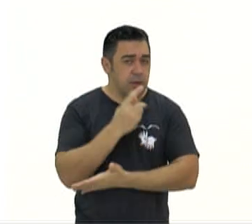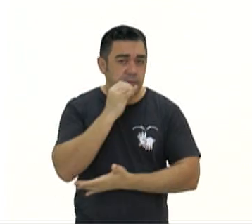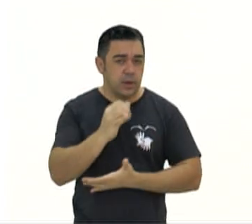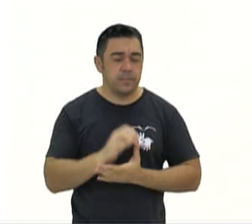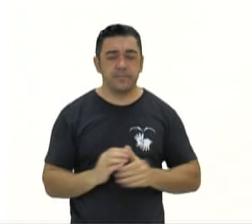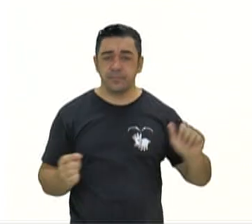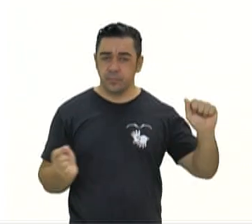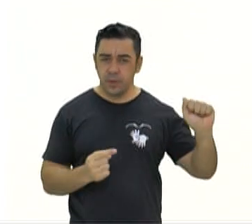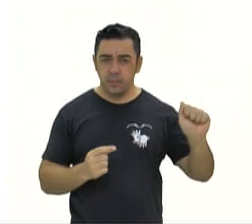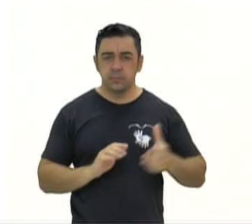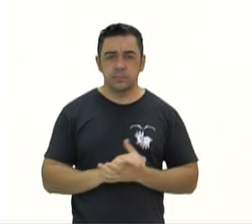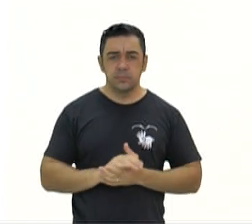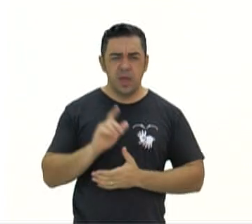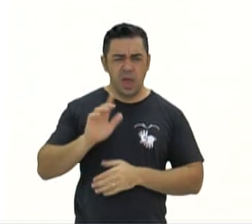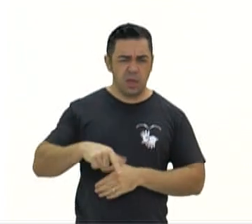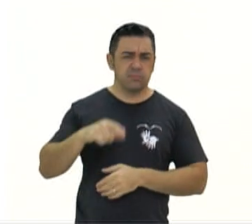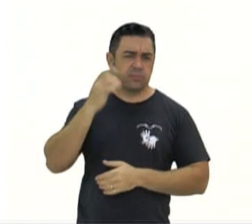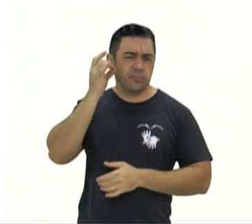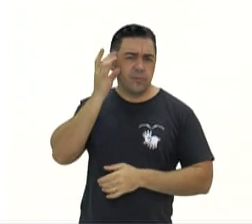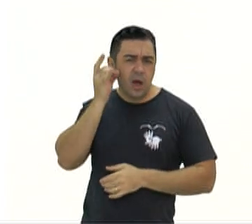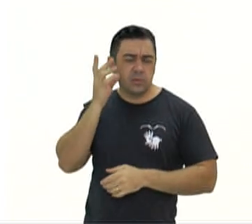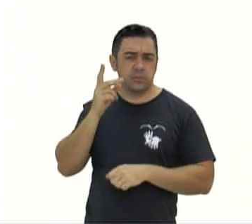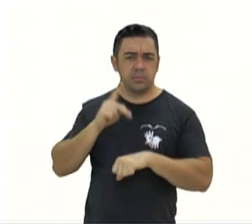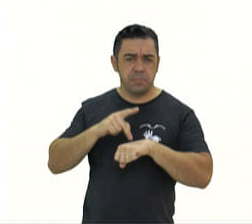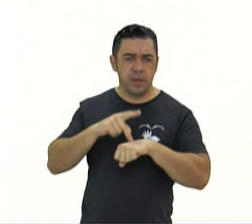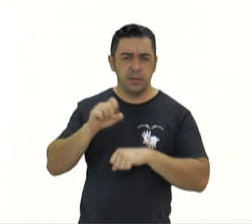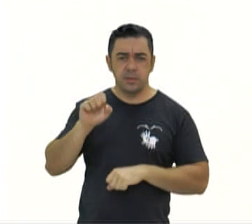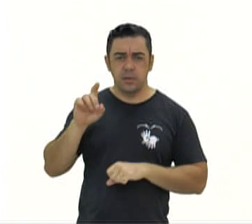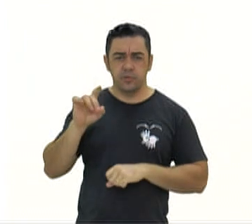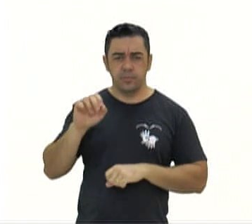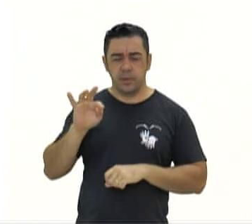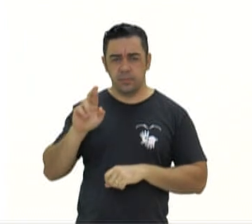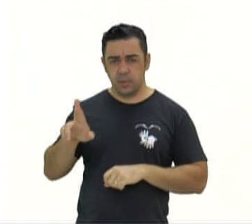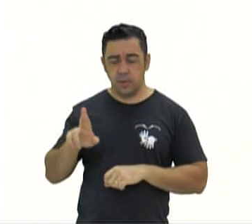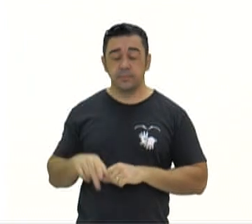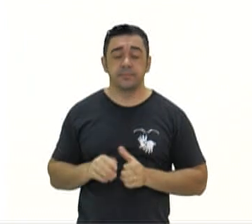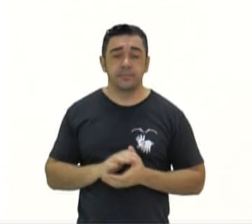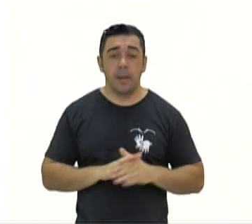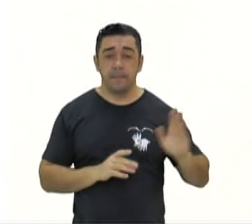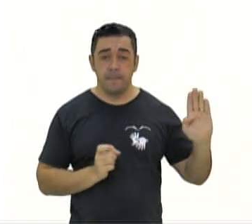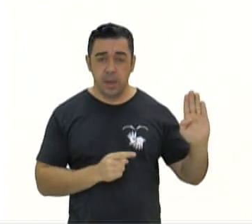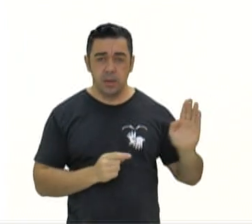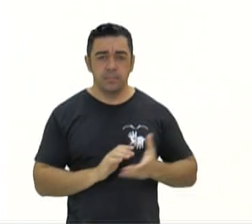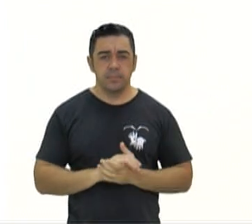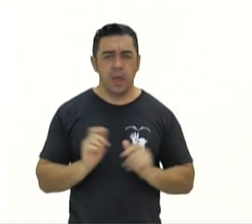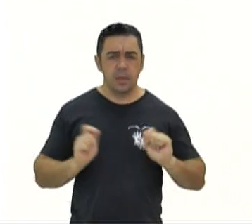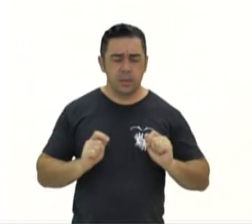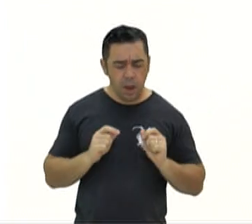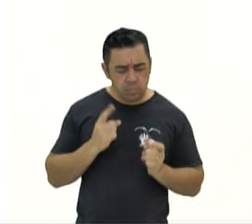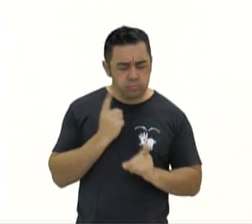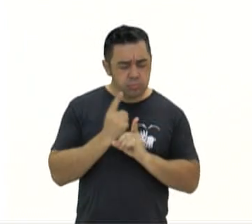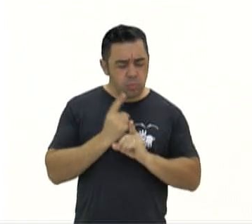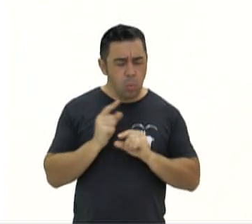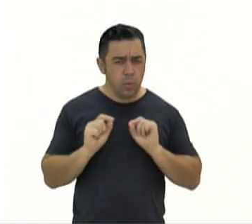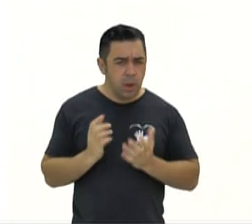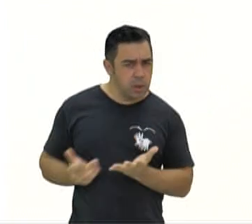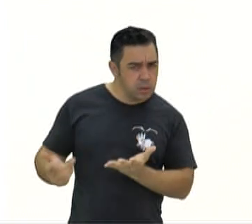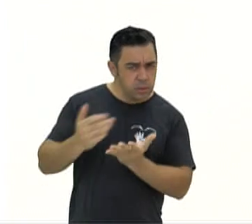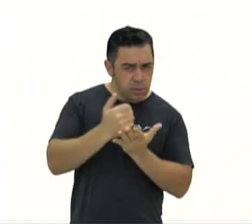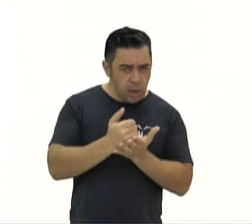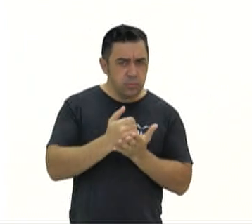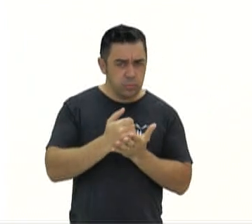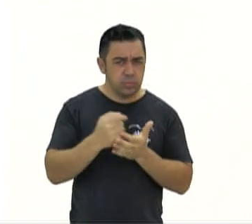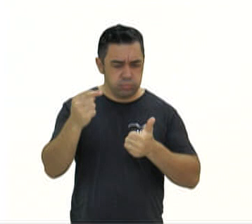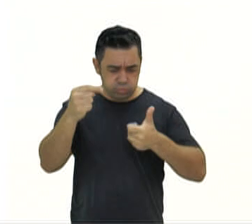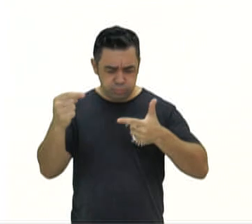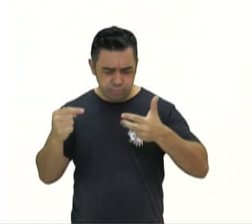Letra A, se formam mais facilmente em rochas sedimentares. Letra B, fornecem dados evolutivos, ecológicos e